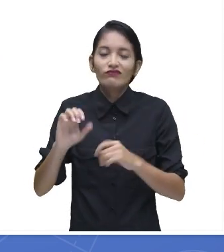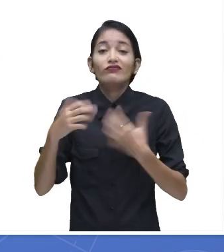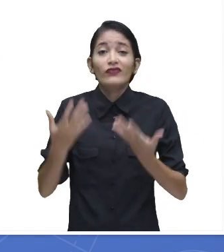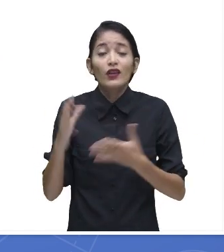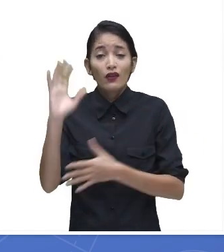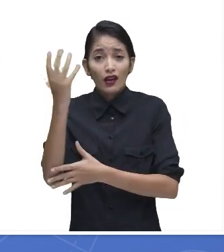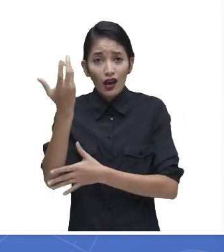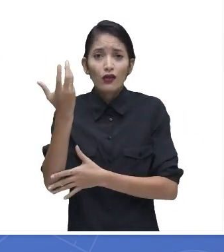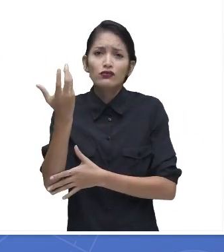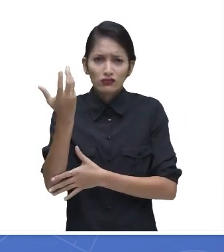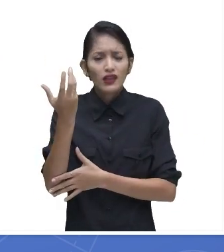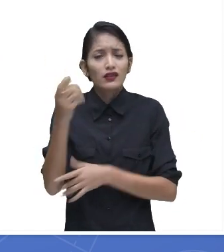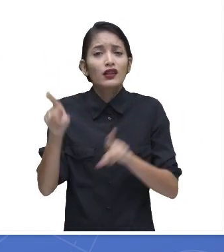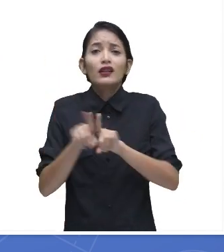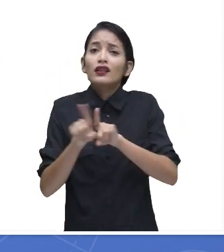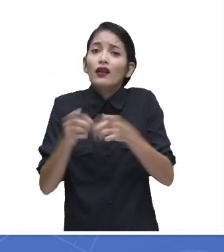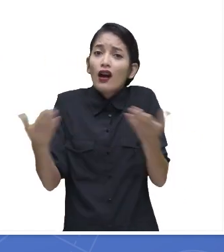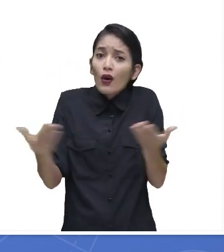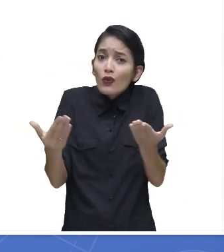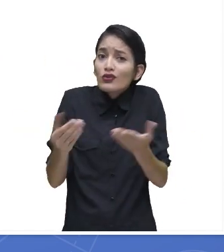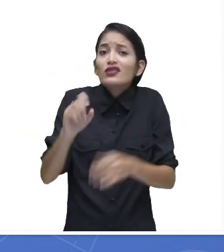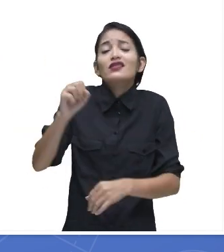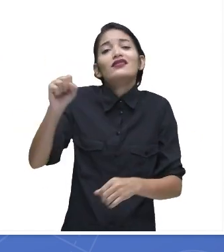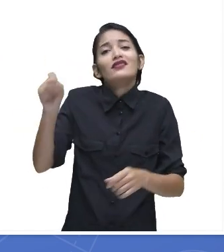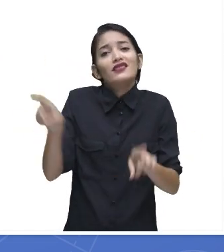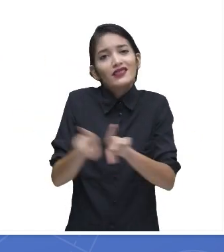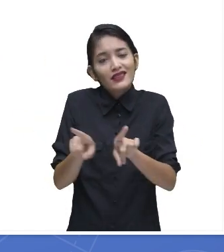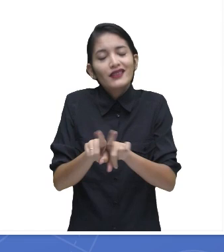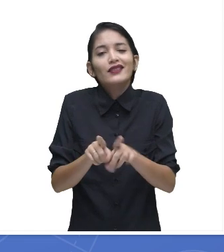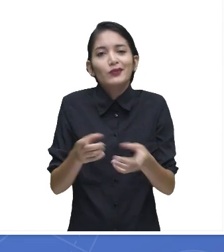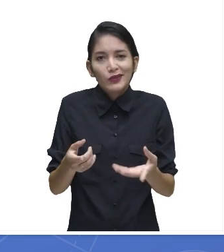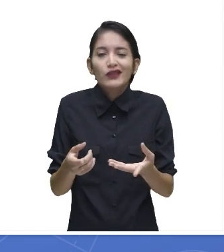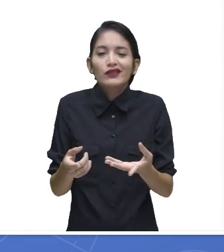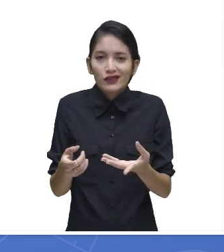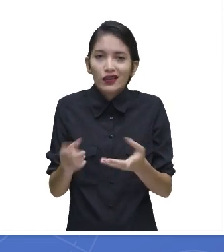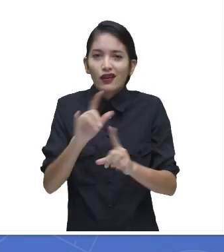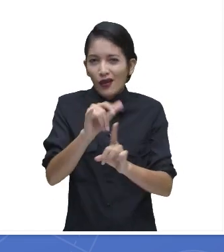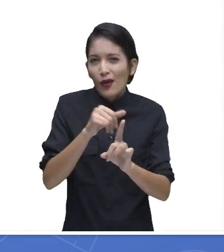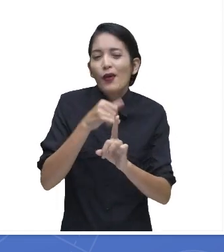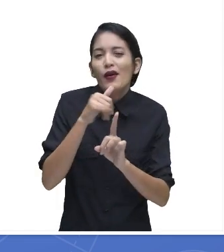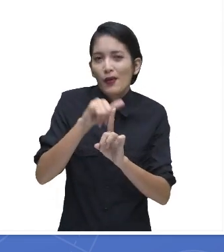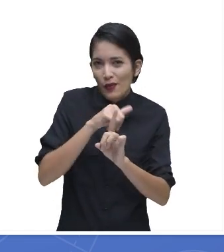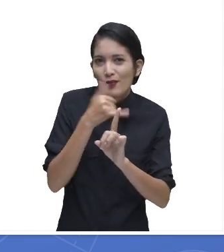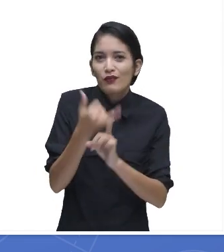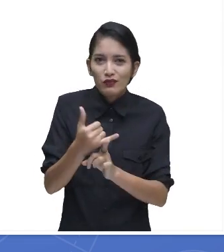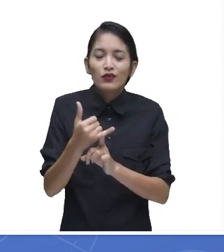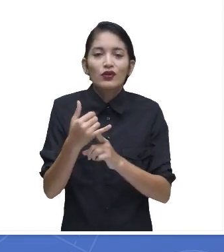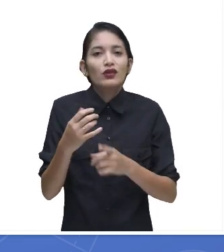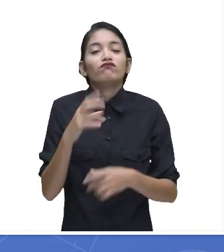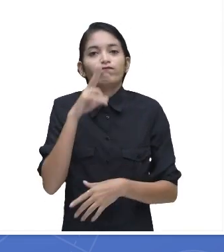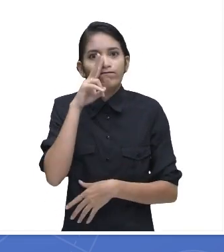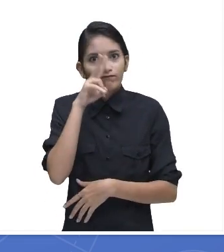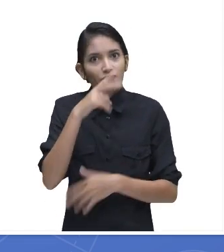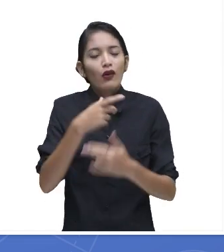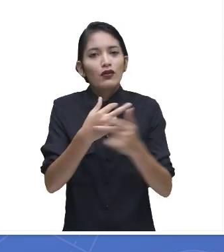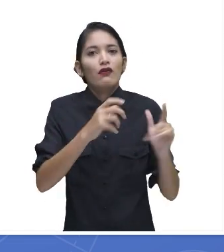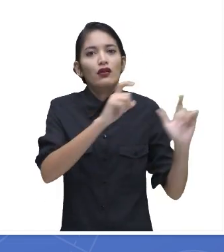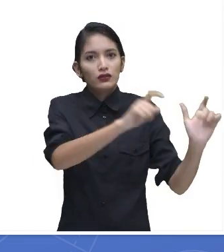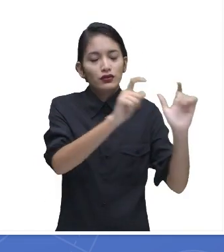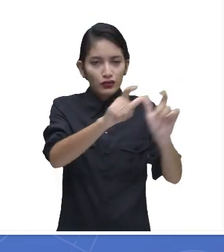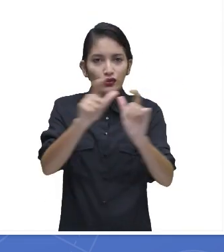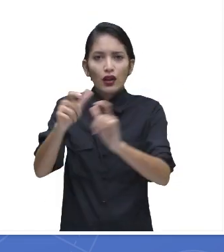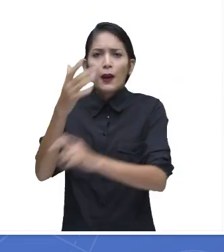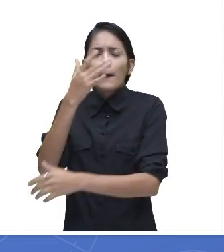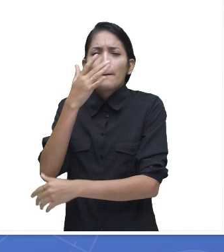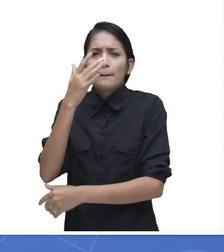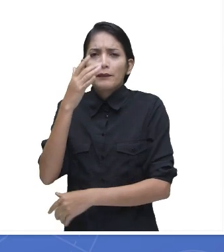e acontece muito. É uma xenofobia regional que ainda é muito forte. Em determinados lugares ali, aparece uma pessoa que